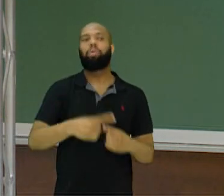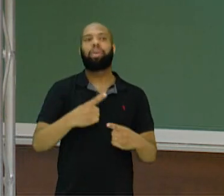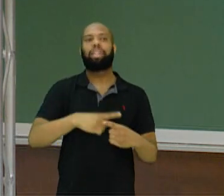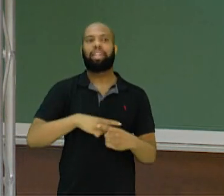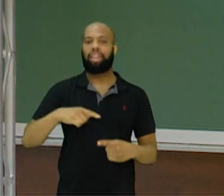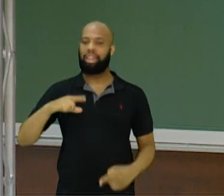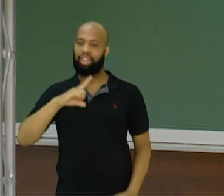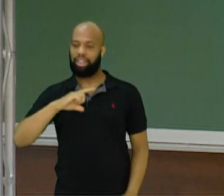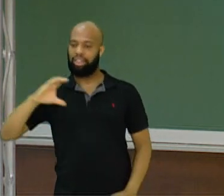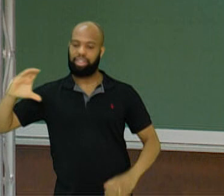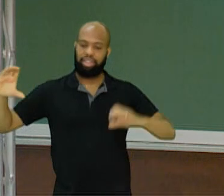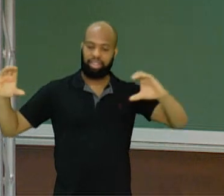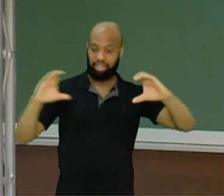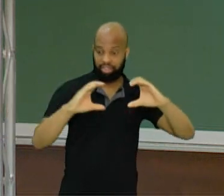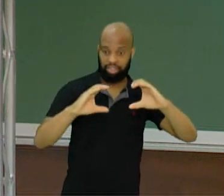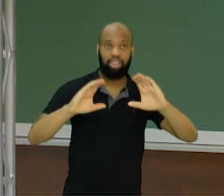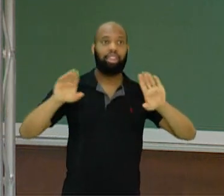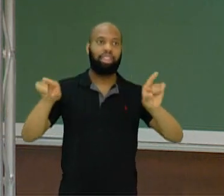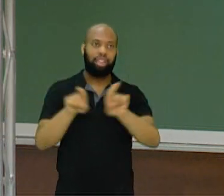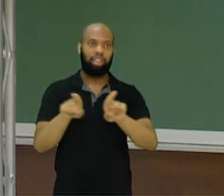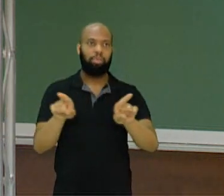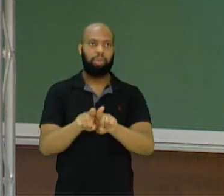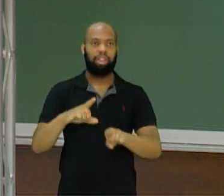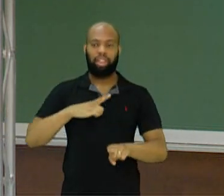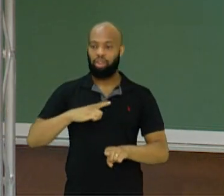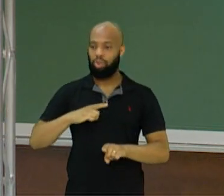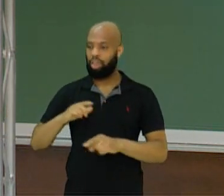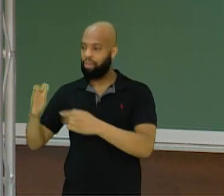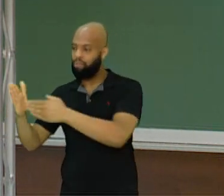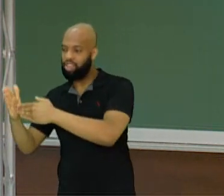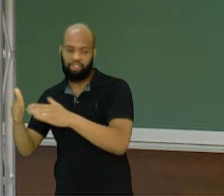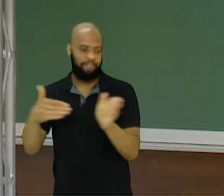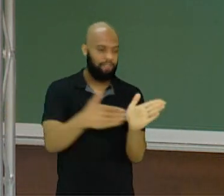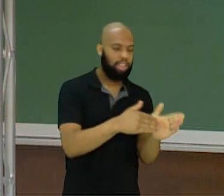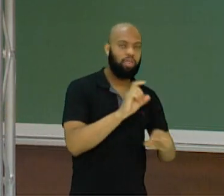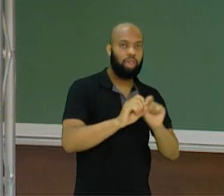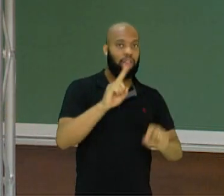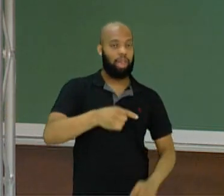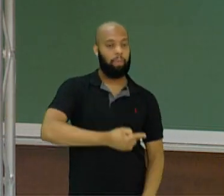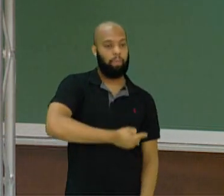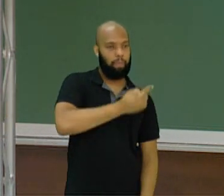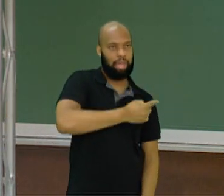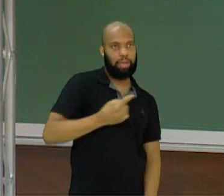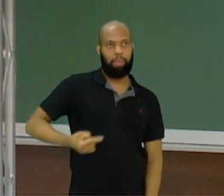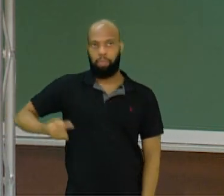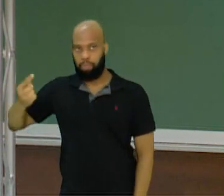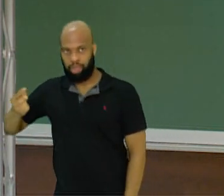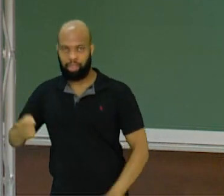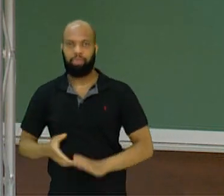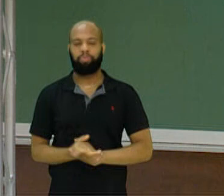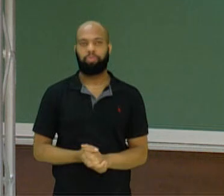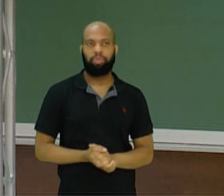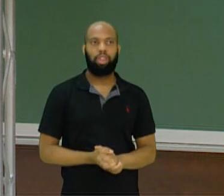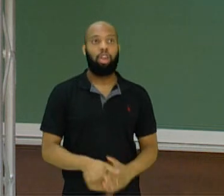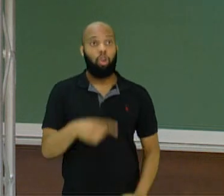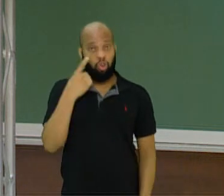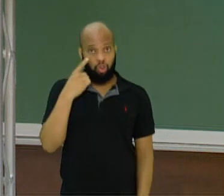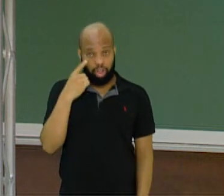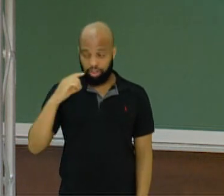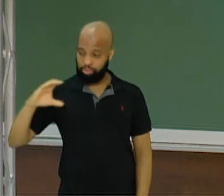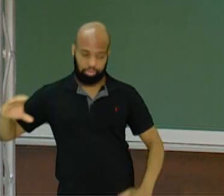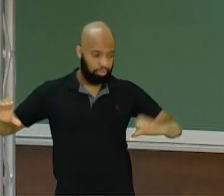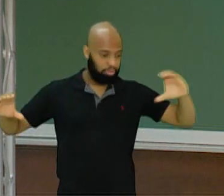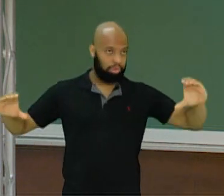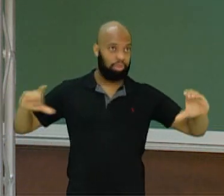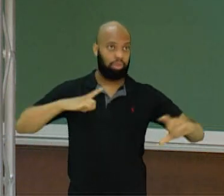este e com esse, e esse carbono, os das extremidades, são primários, correto? Então aqui, ó, esse carbono está